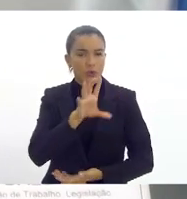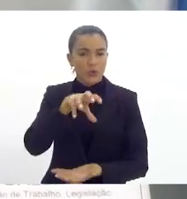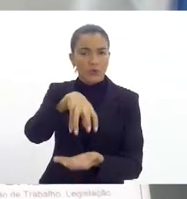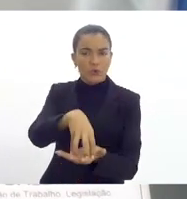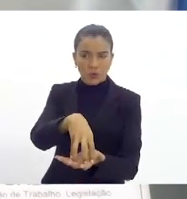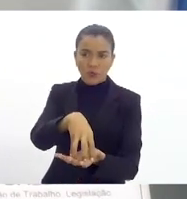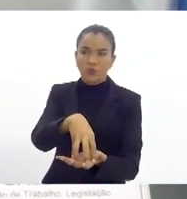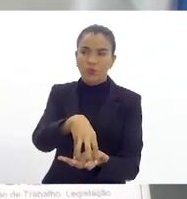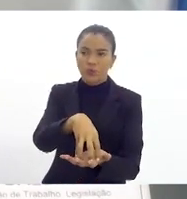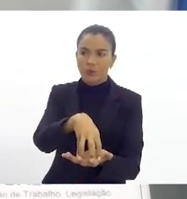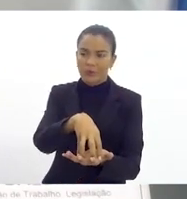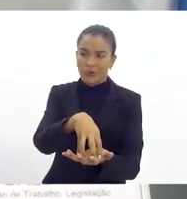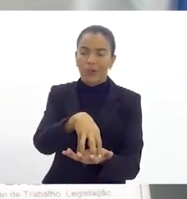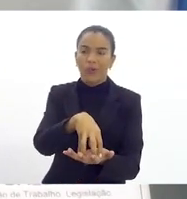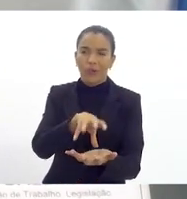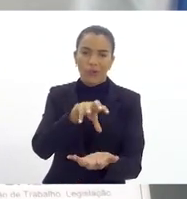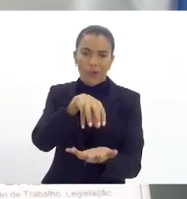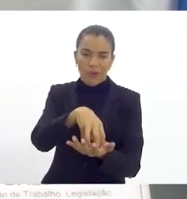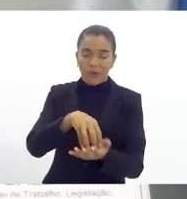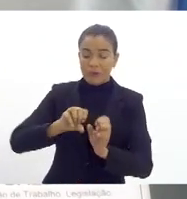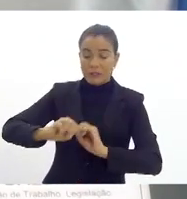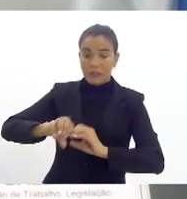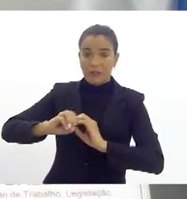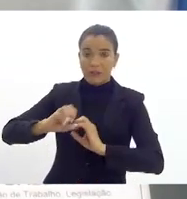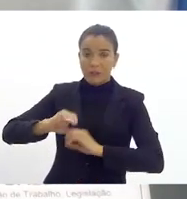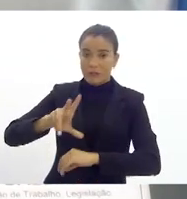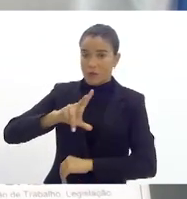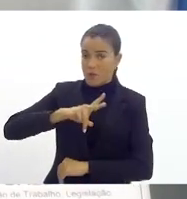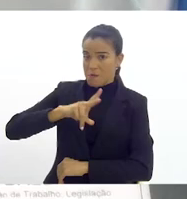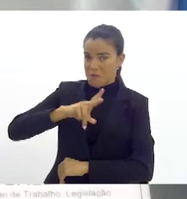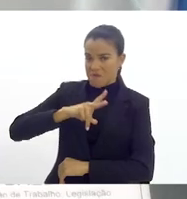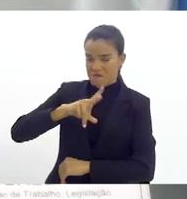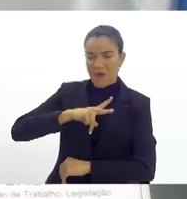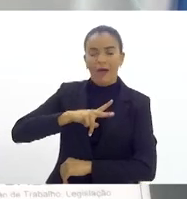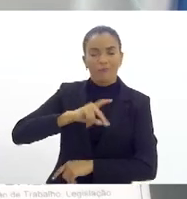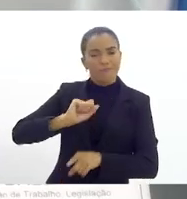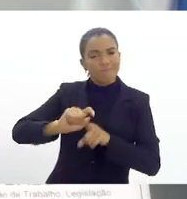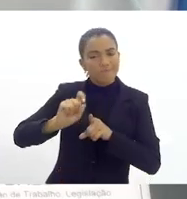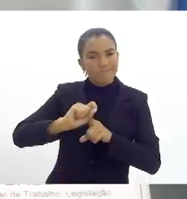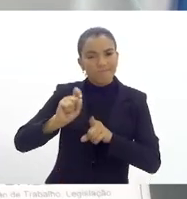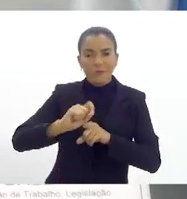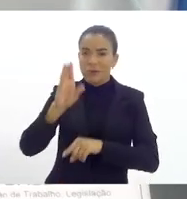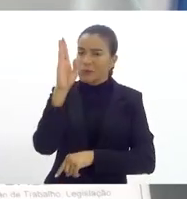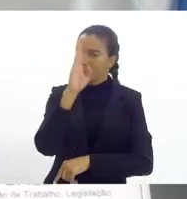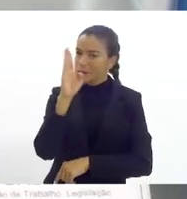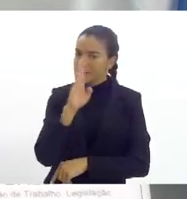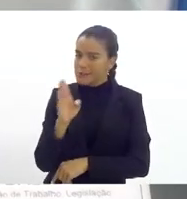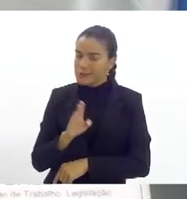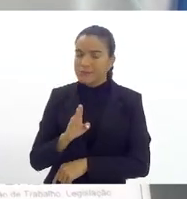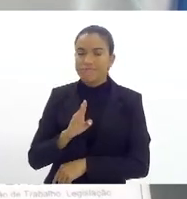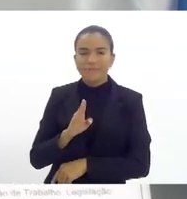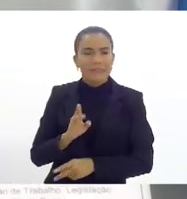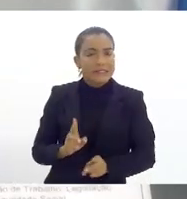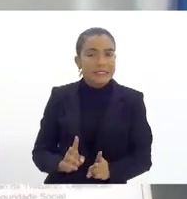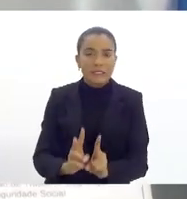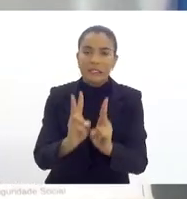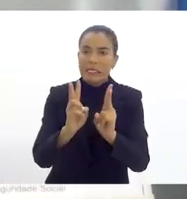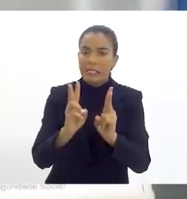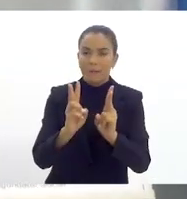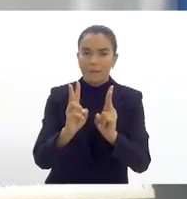setor de ensino privado no Brasil elas geralmente são